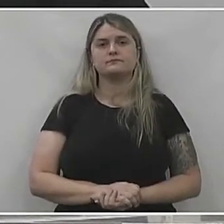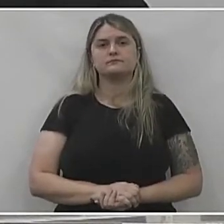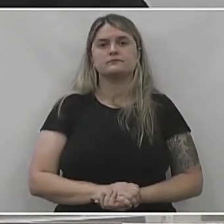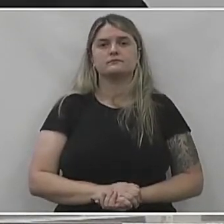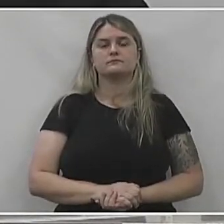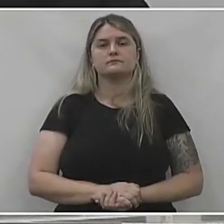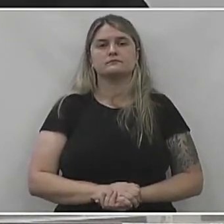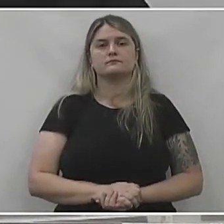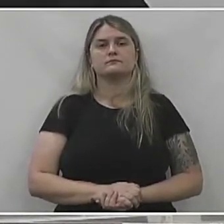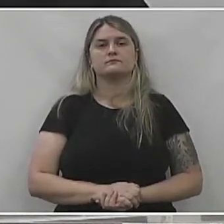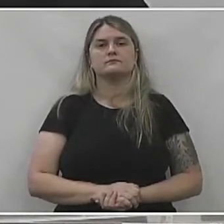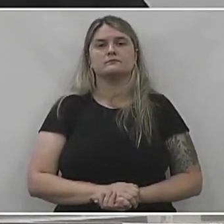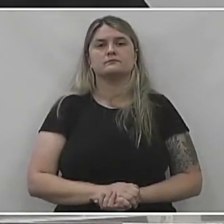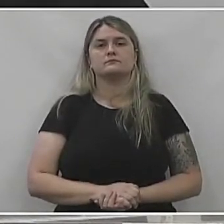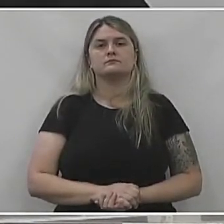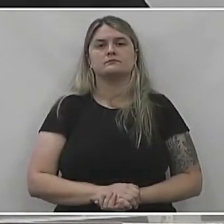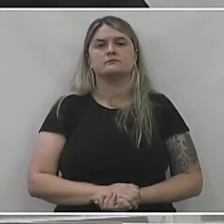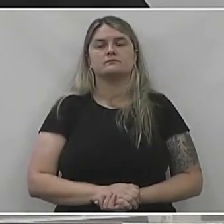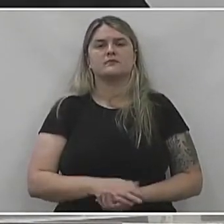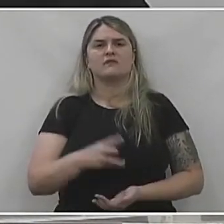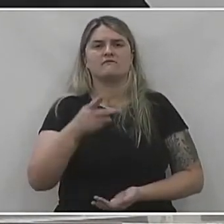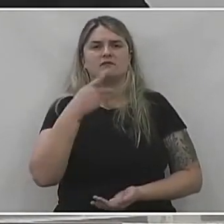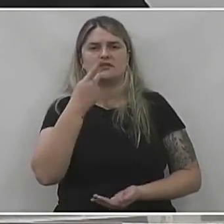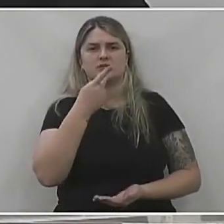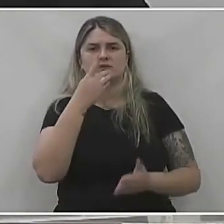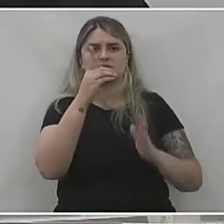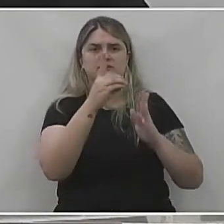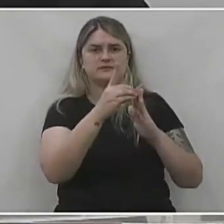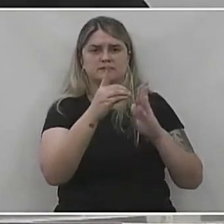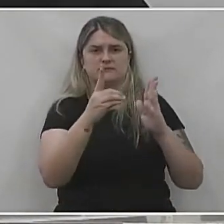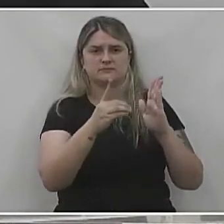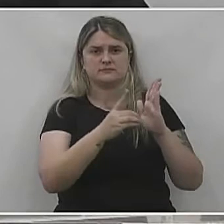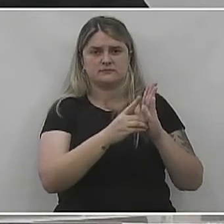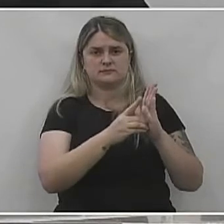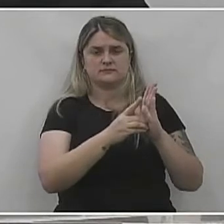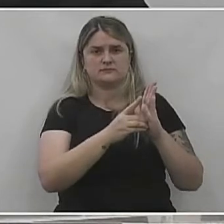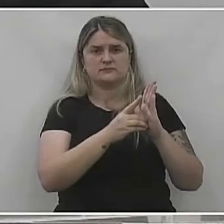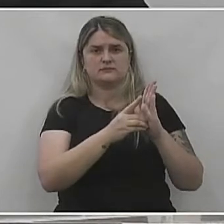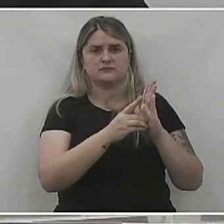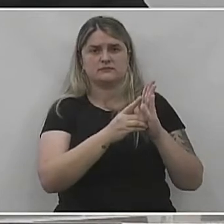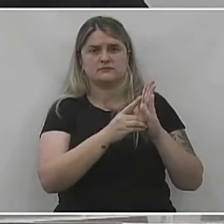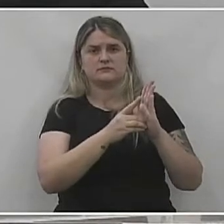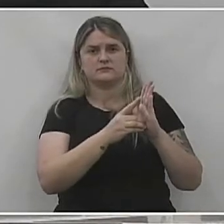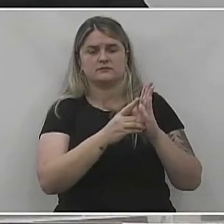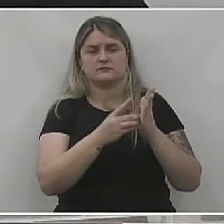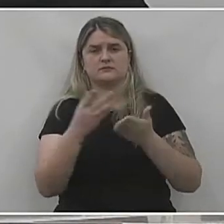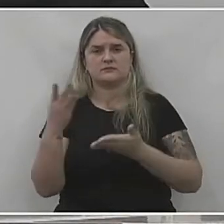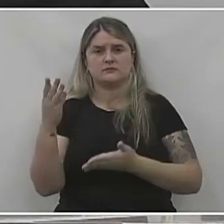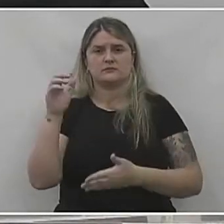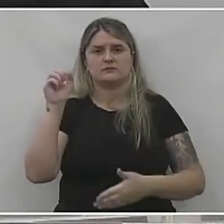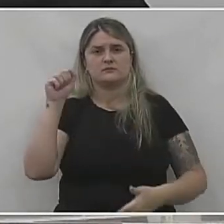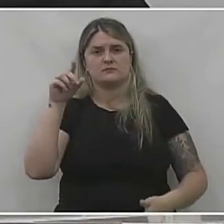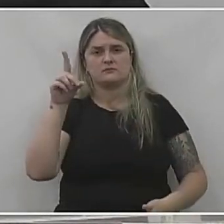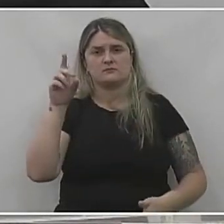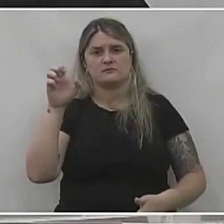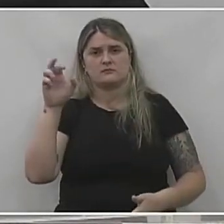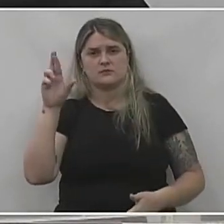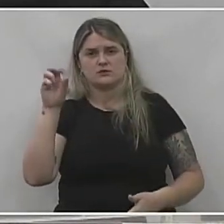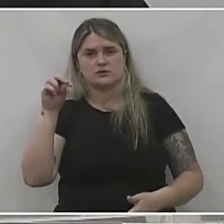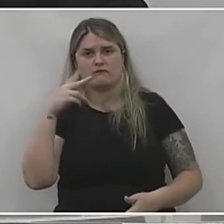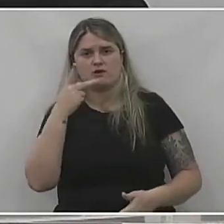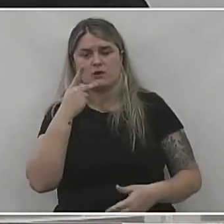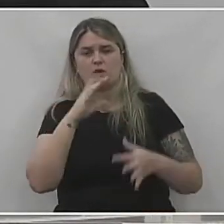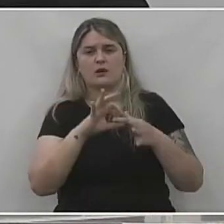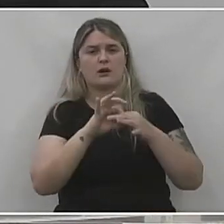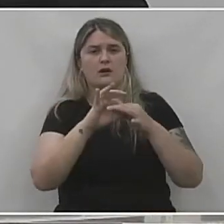é referente ao Decreto que era o vereador Anderson Cardoso falou a